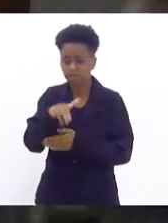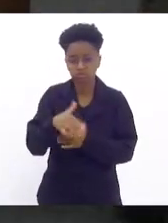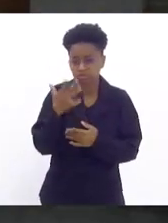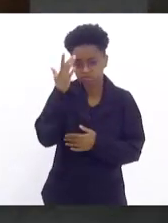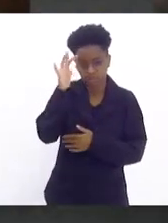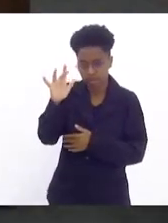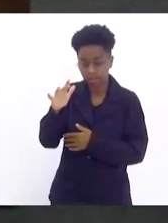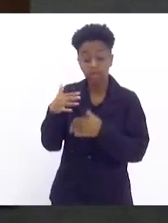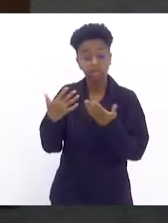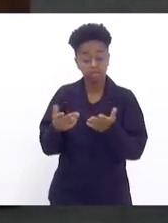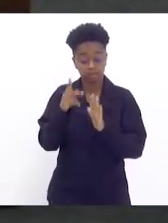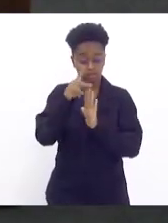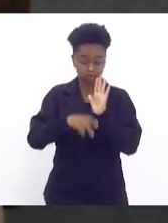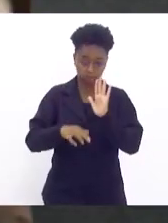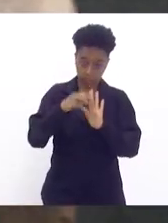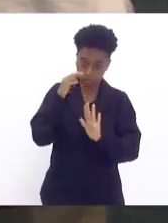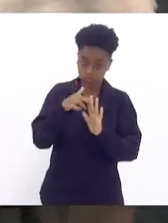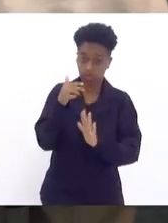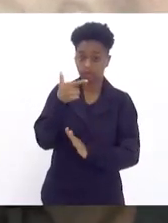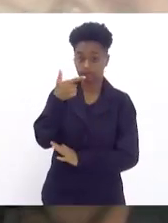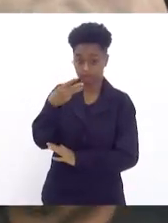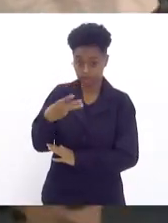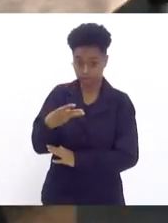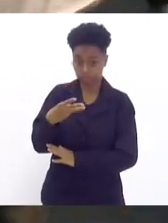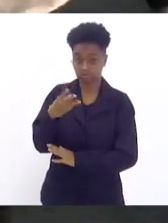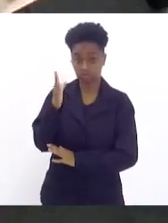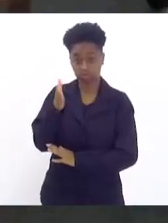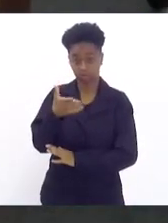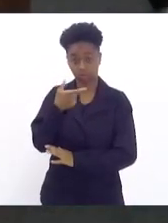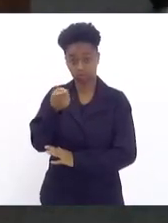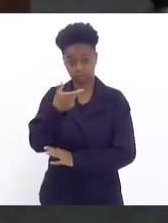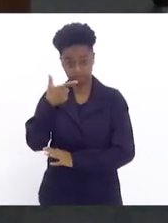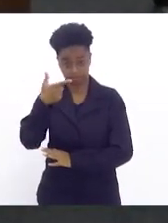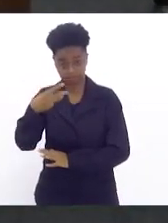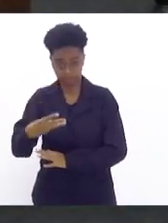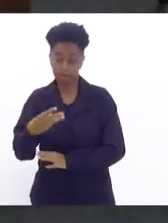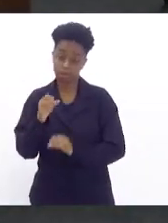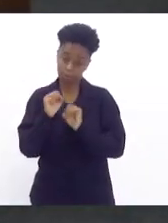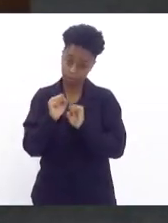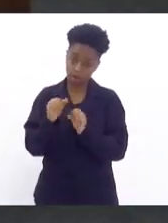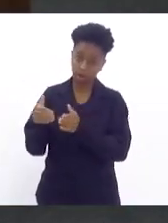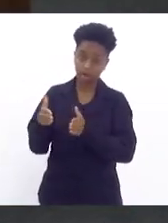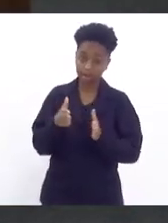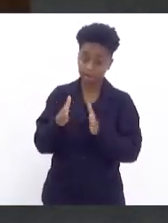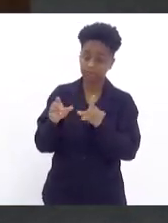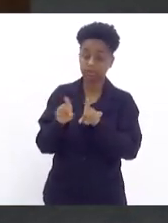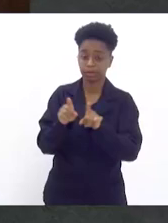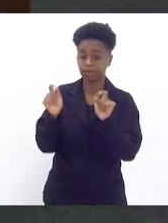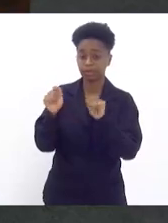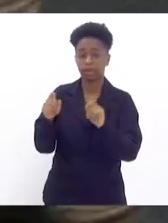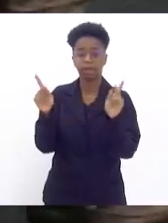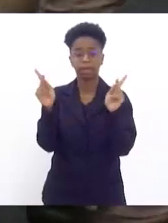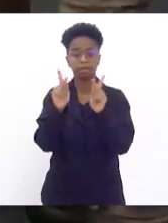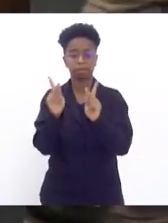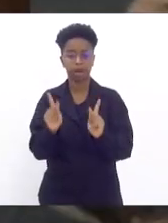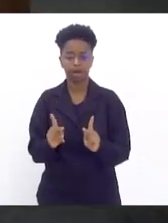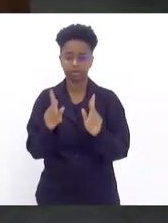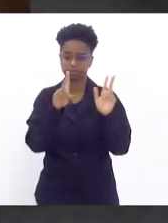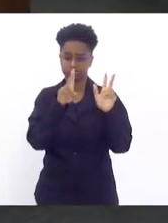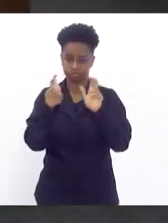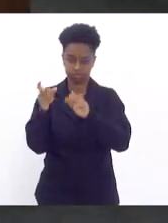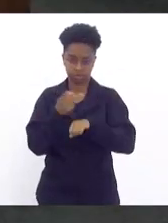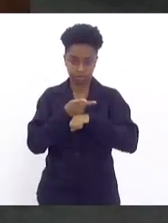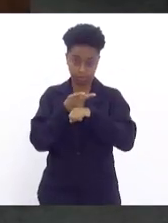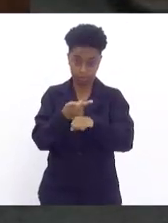então um projeto de resolução 23 de 2023 também pode ser um caminho para pacificar essa questão dos